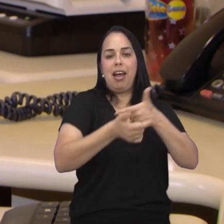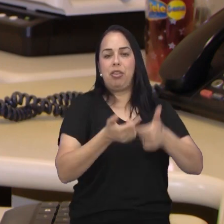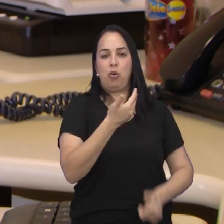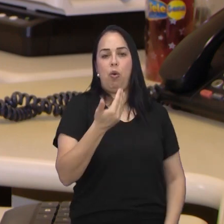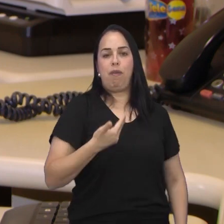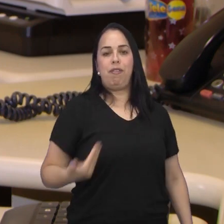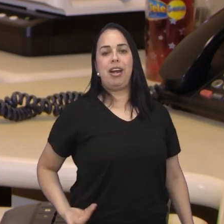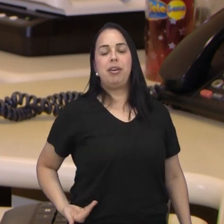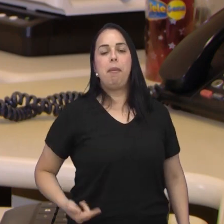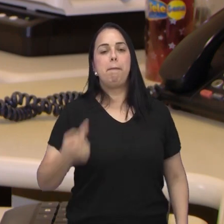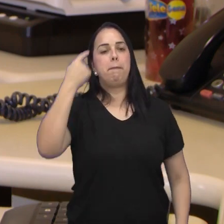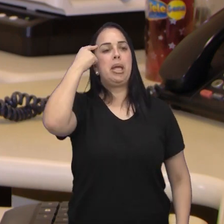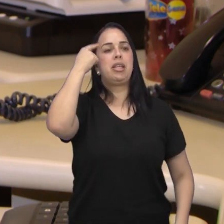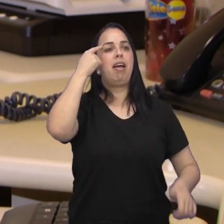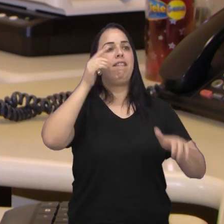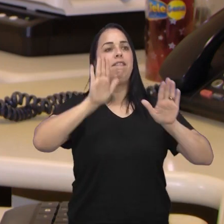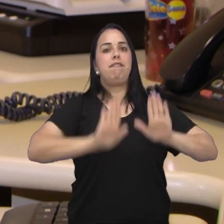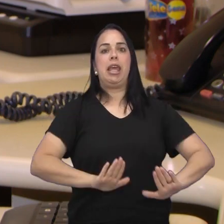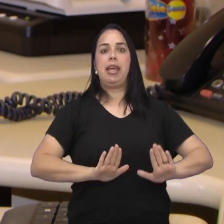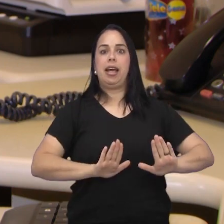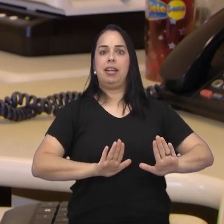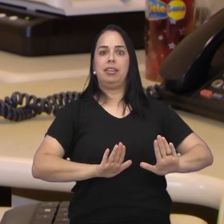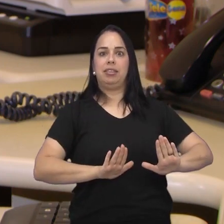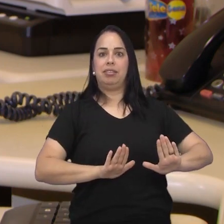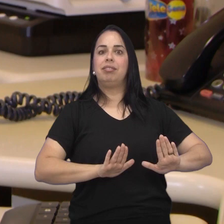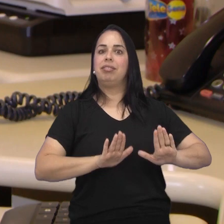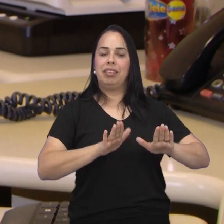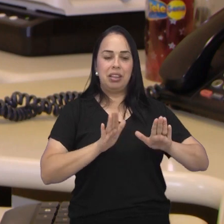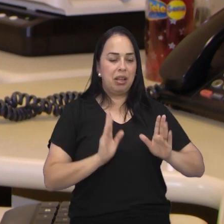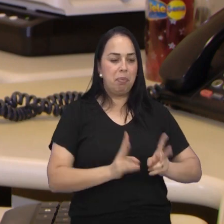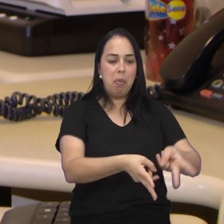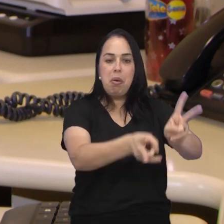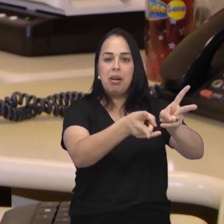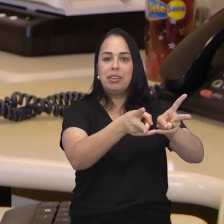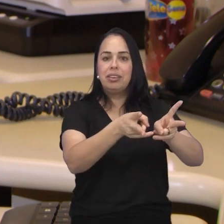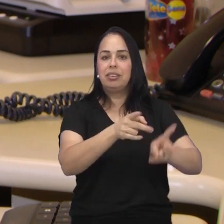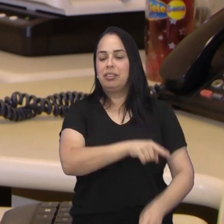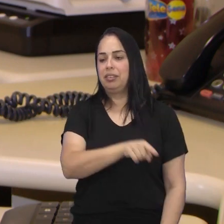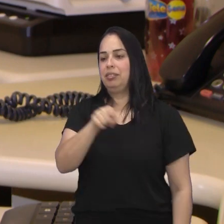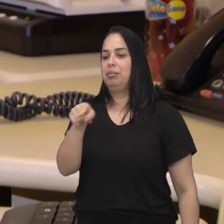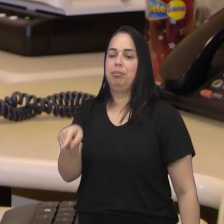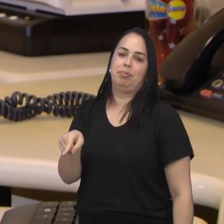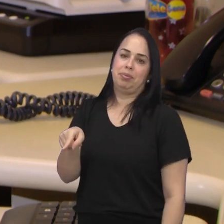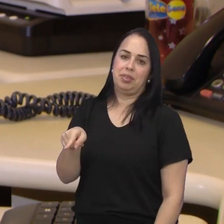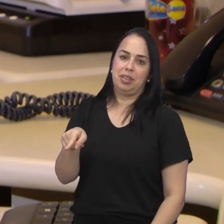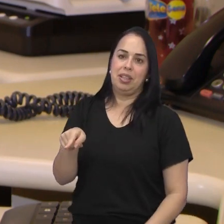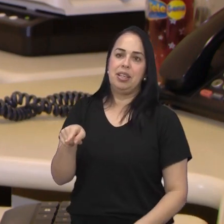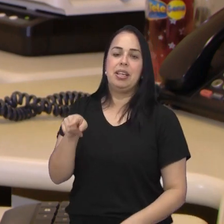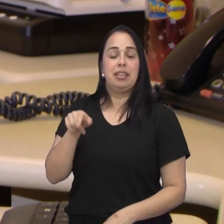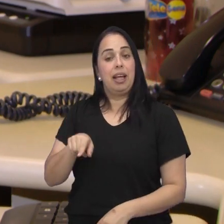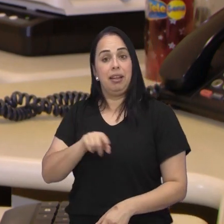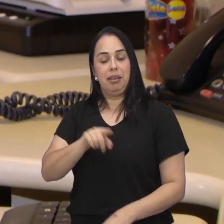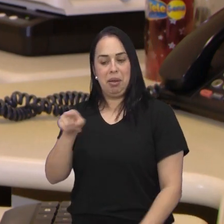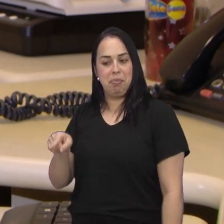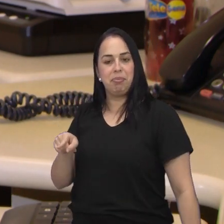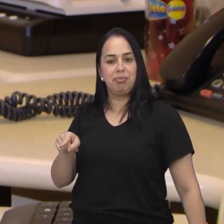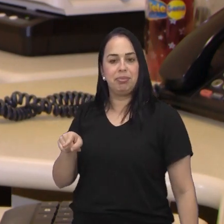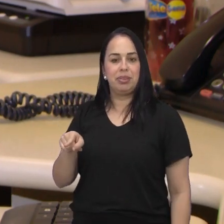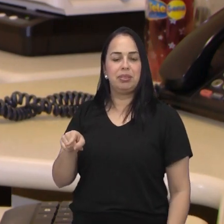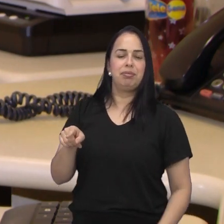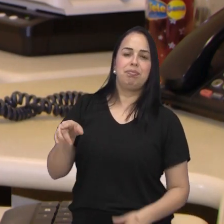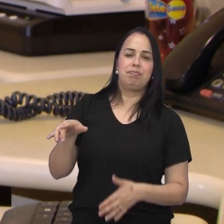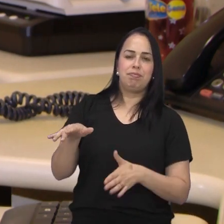pública, é a estabilidade. Então, acho que não tem como negar, porque na empresa privada, né, na iniciativa